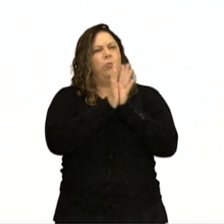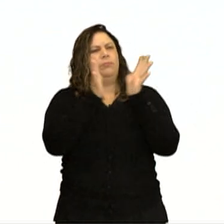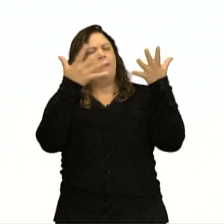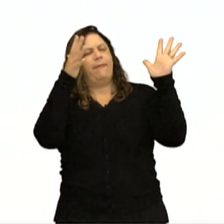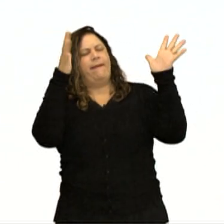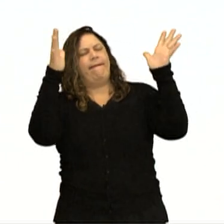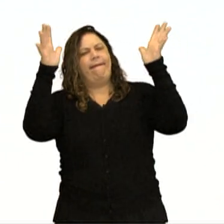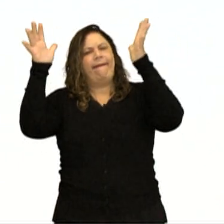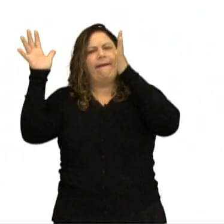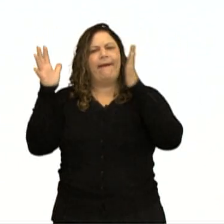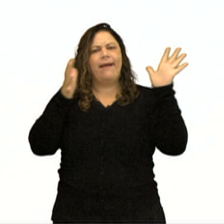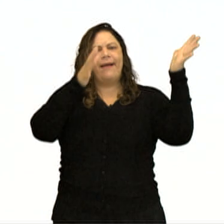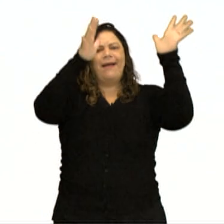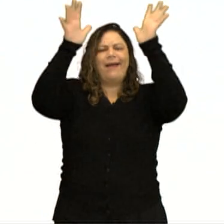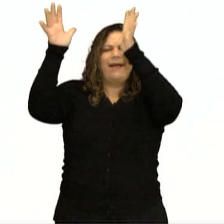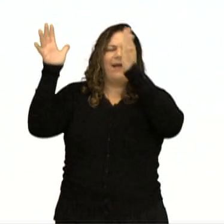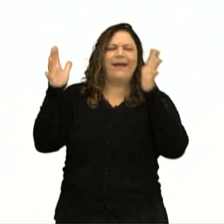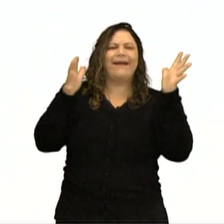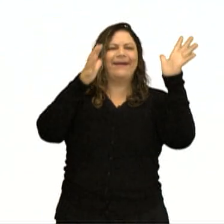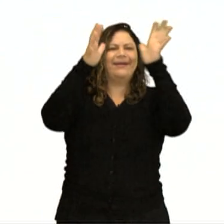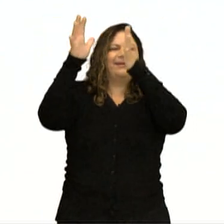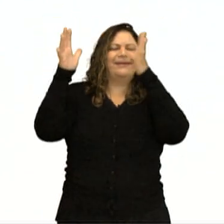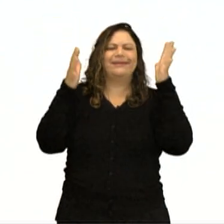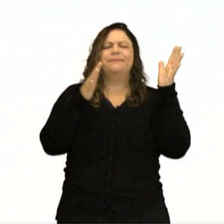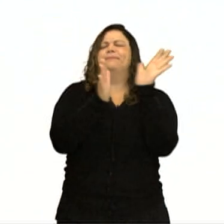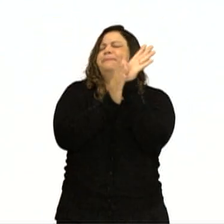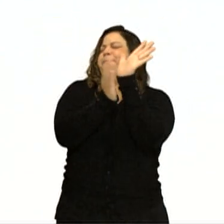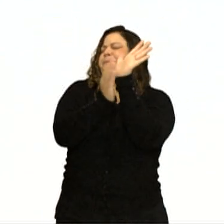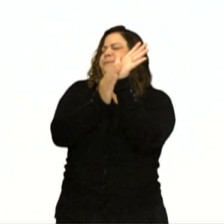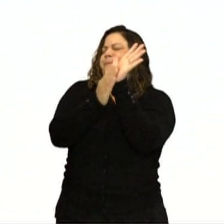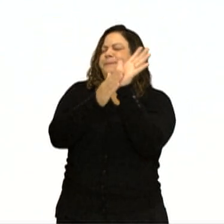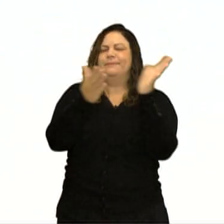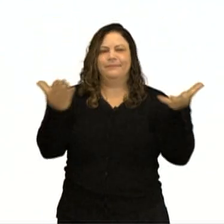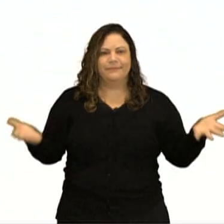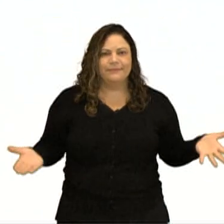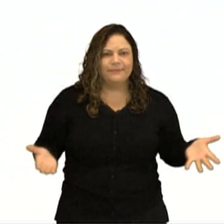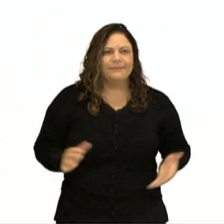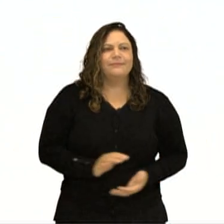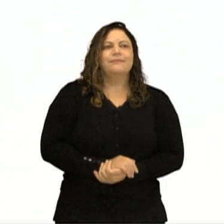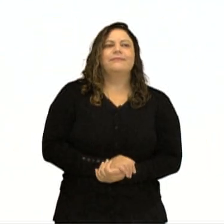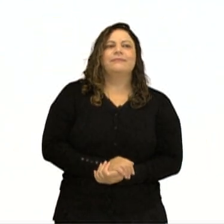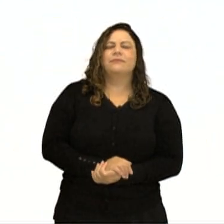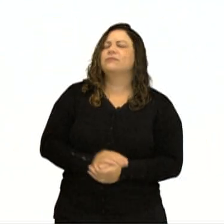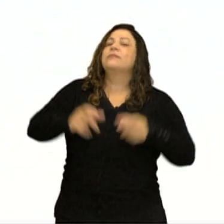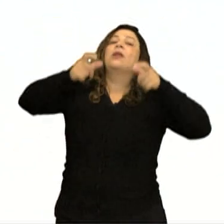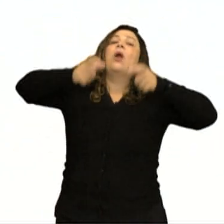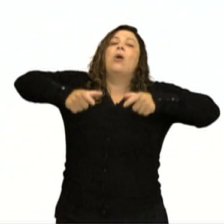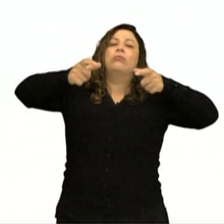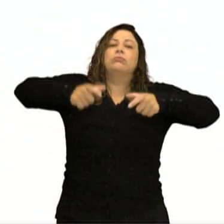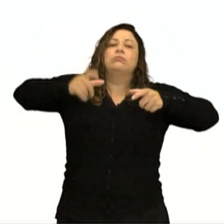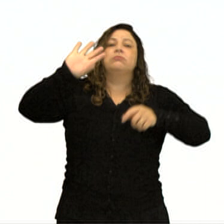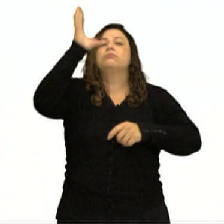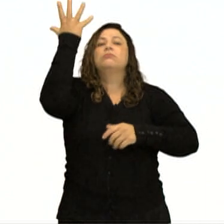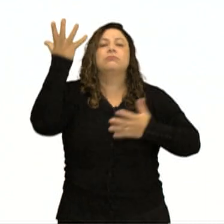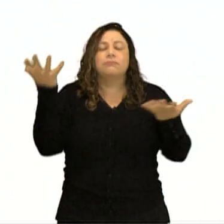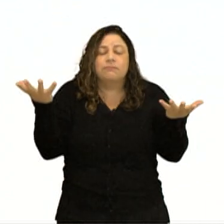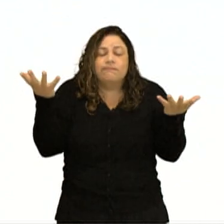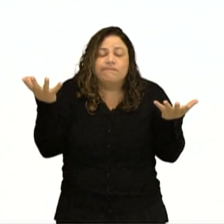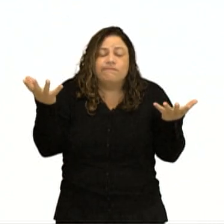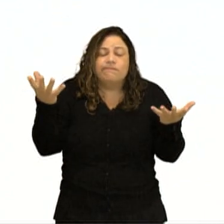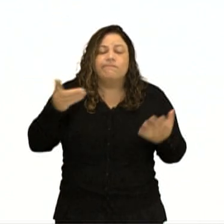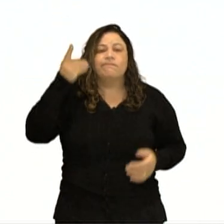palmas romperam, muito bem, muito bem. Onde aconteceu o discurso do